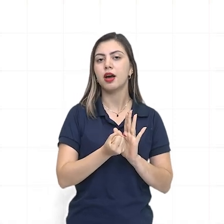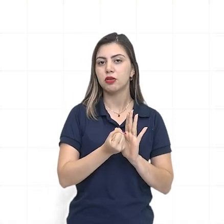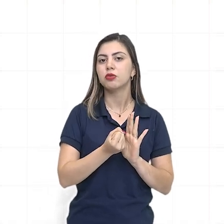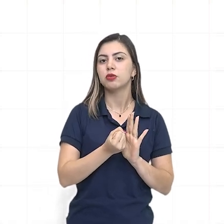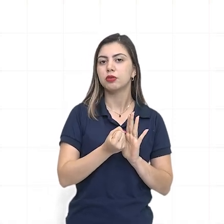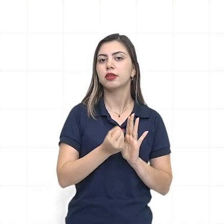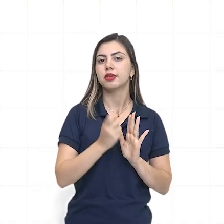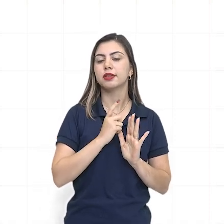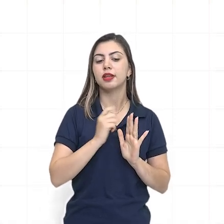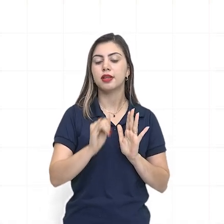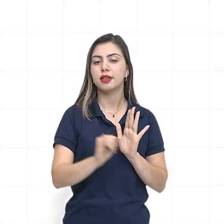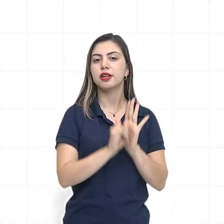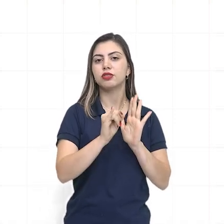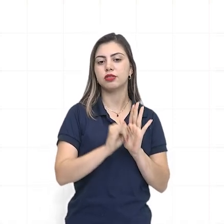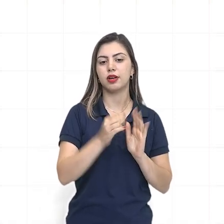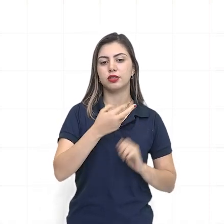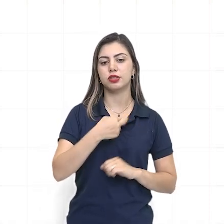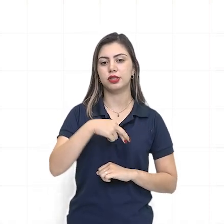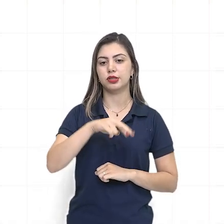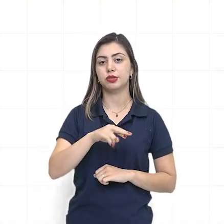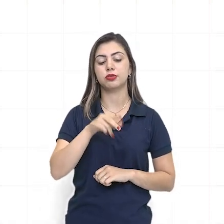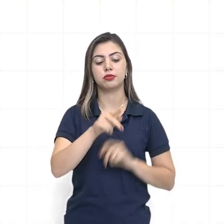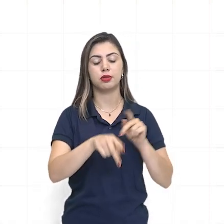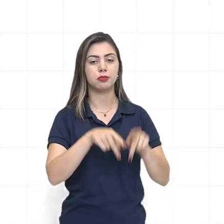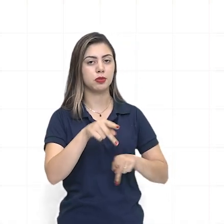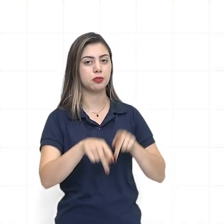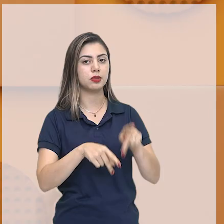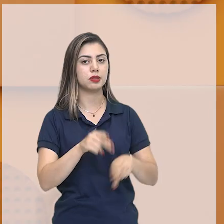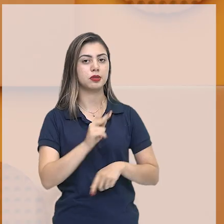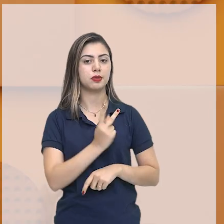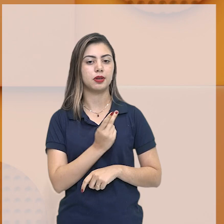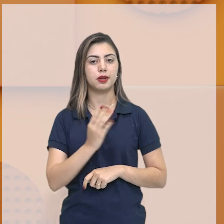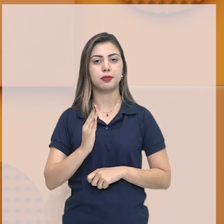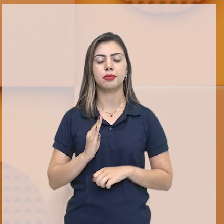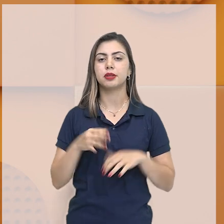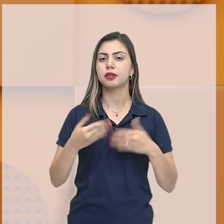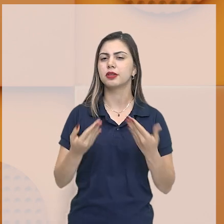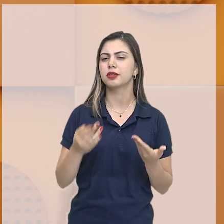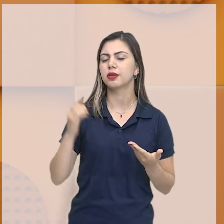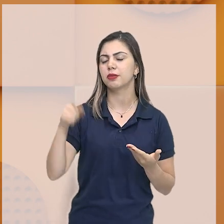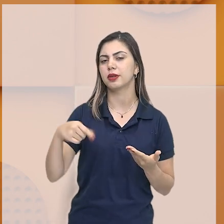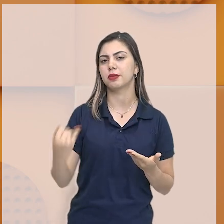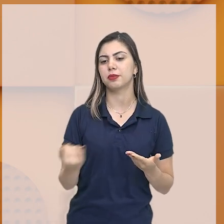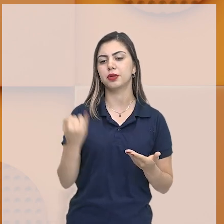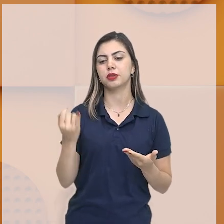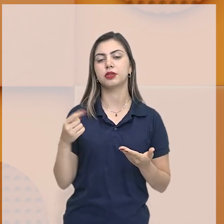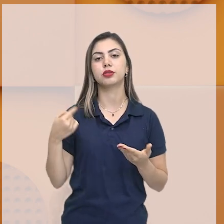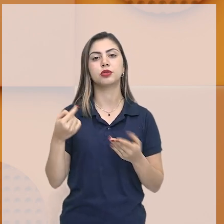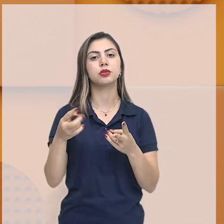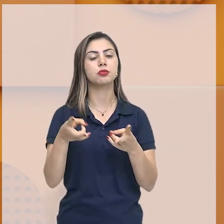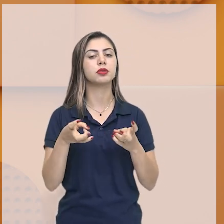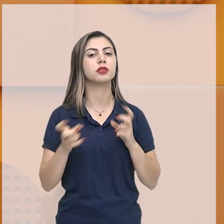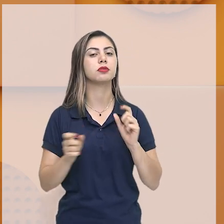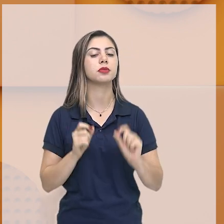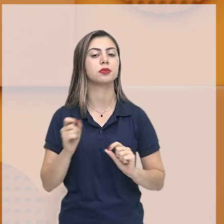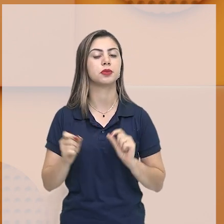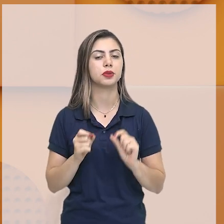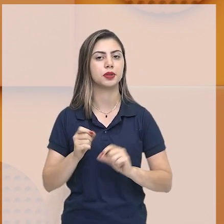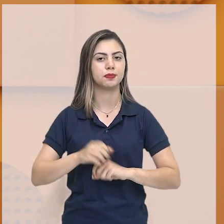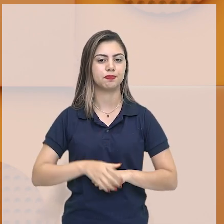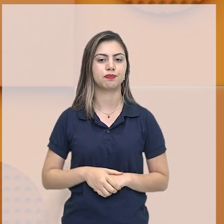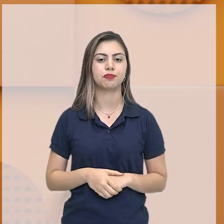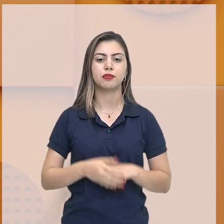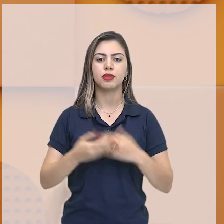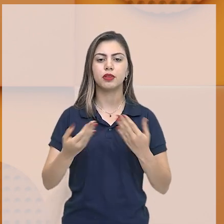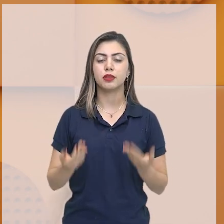hebreu. E aqui é um ponto muito importante, né, da nossa aula, porque percebemos a